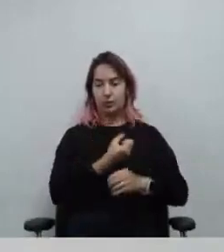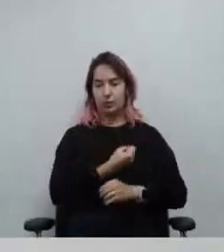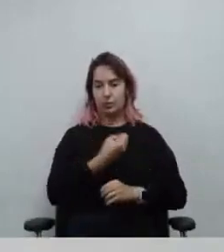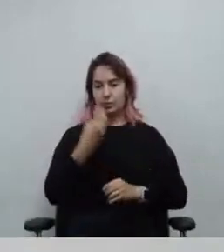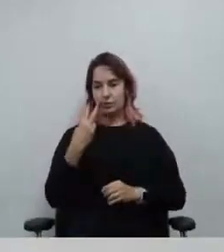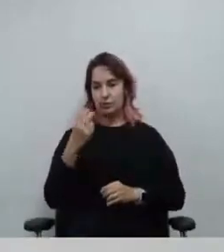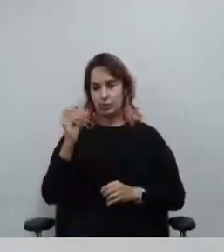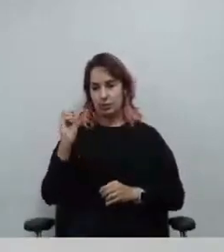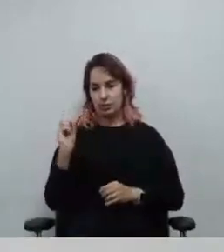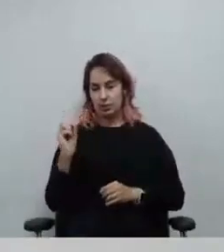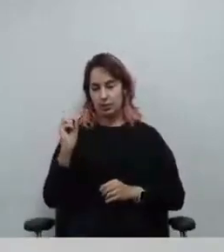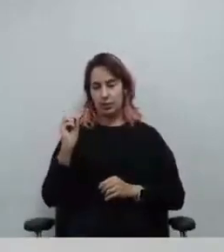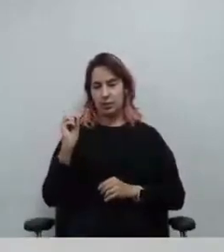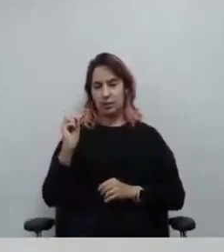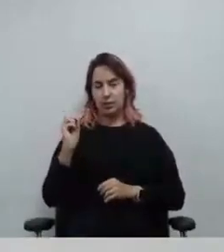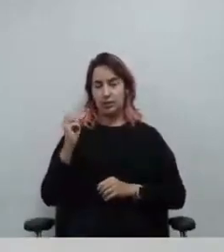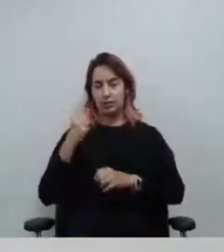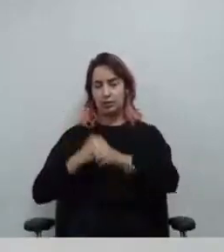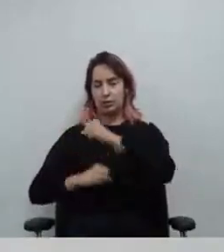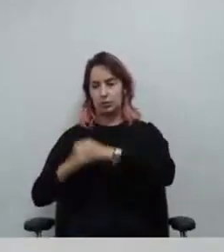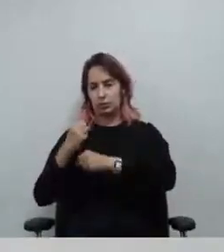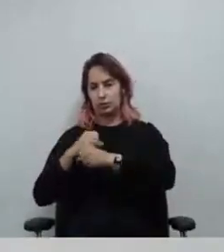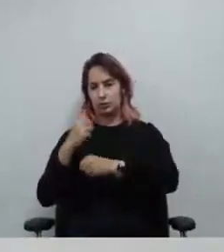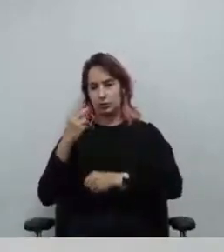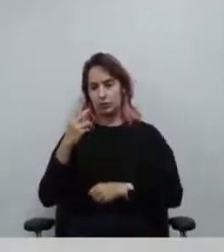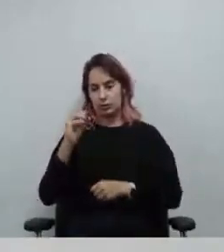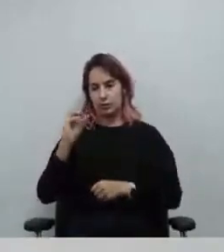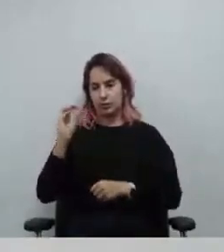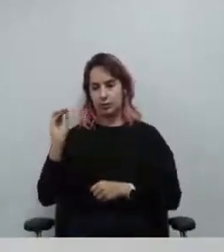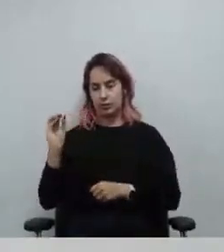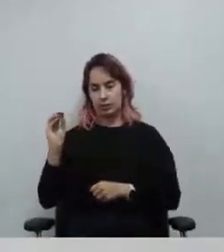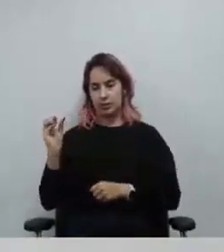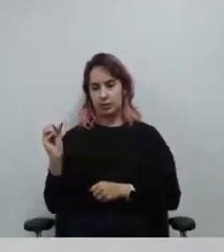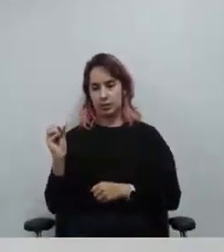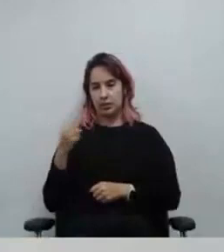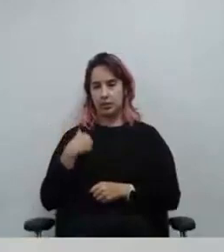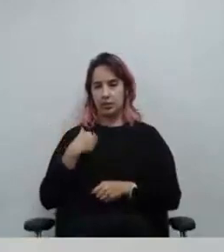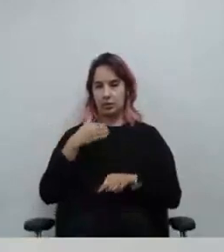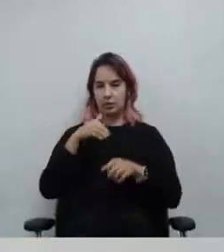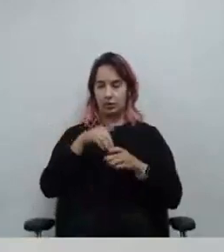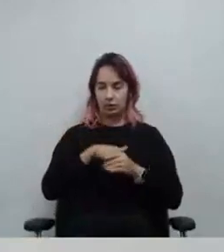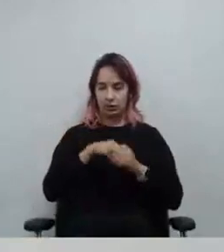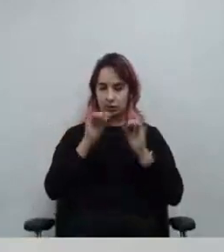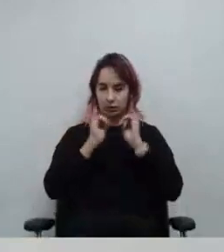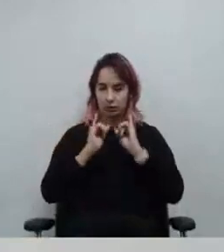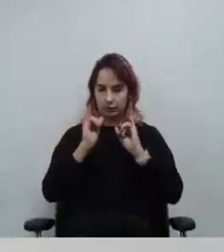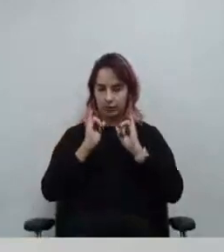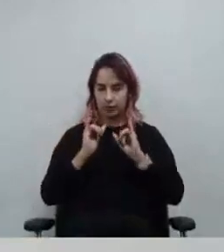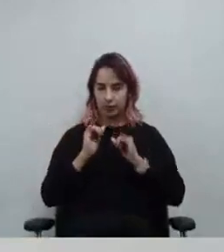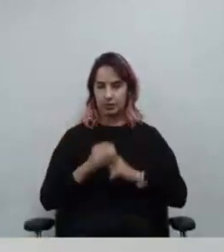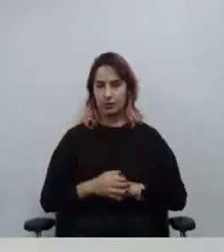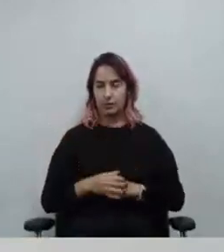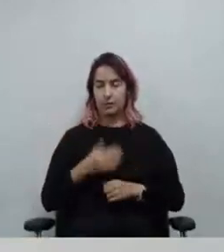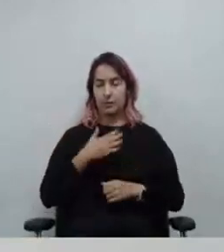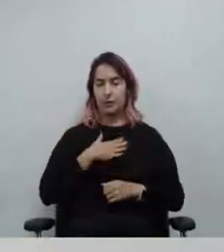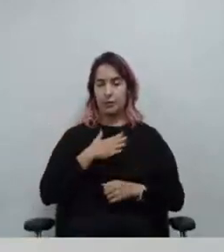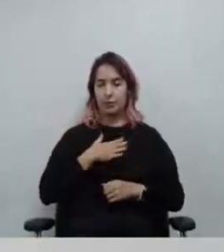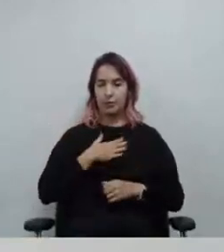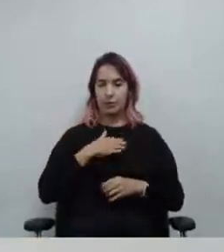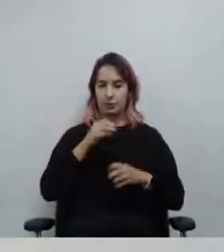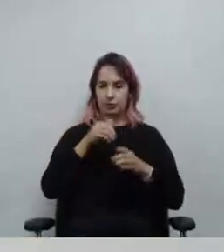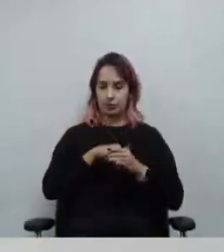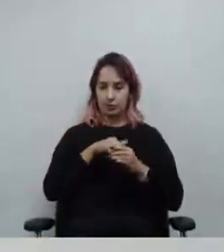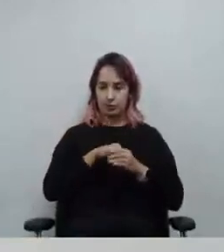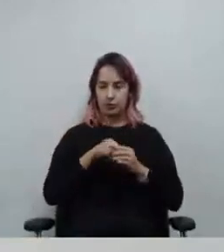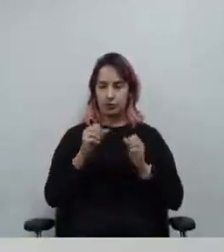21 de dezembro de 2006, voto pela aprovação das listas apresentadas, realizando essas comunicações de praxe. É como voto, aguardando a